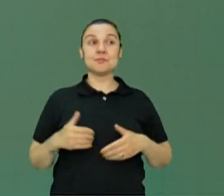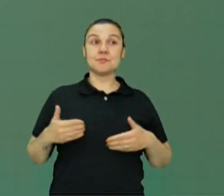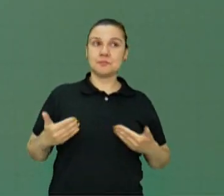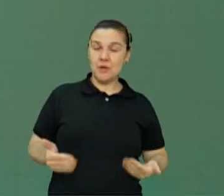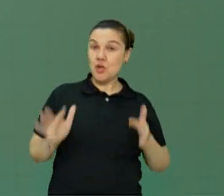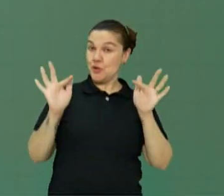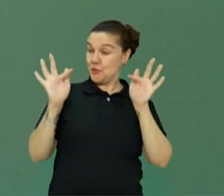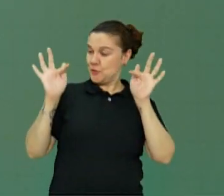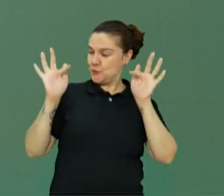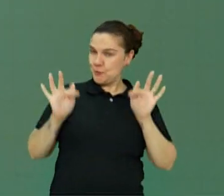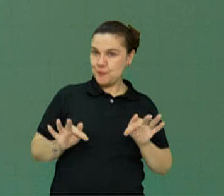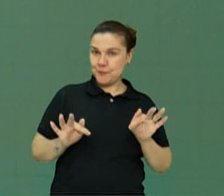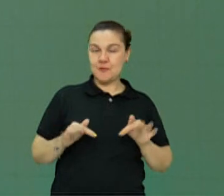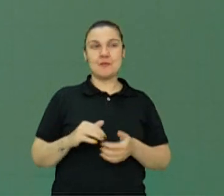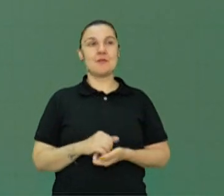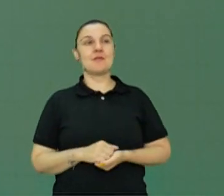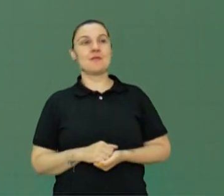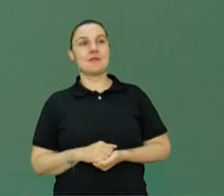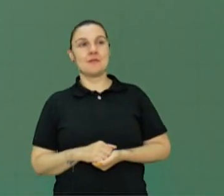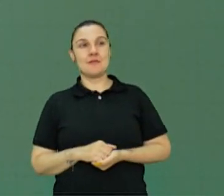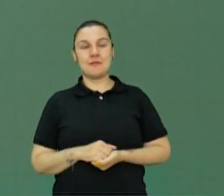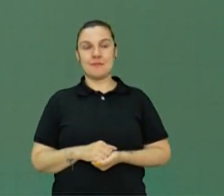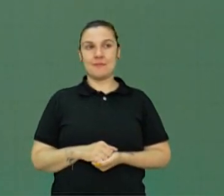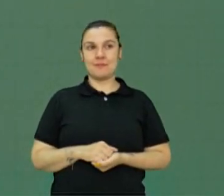no final de cada ramo,